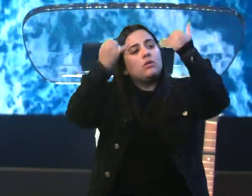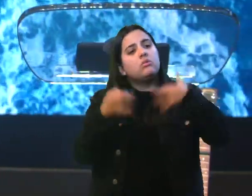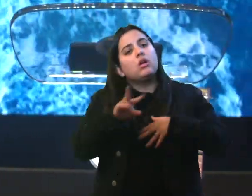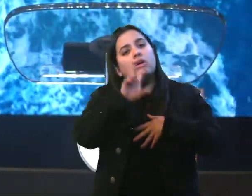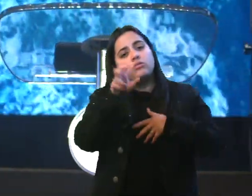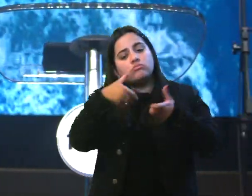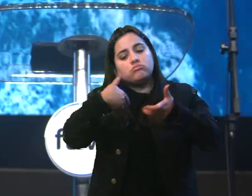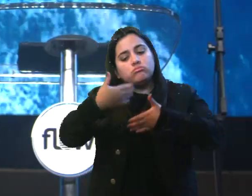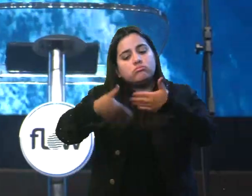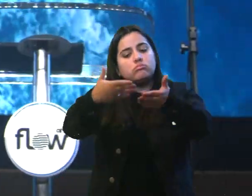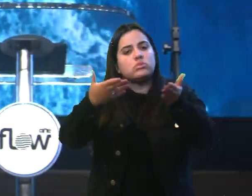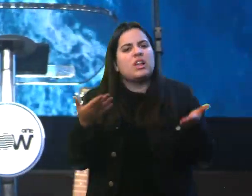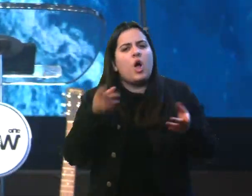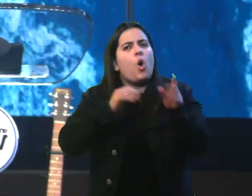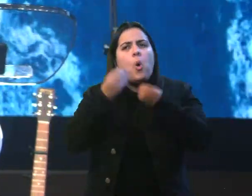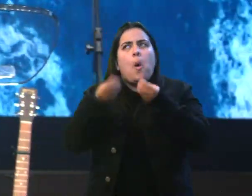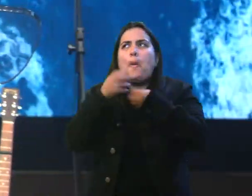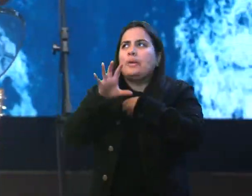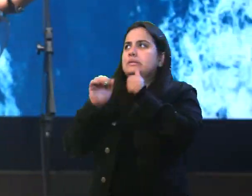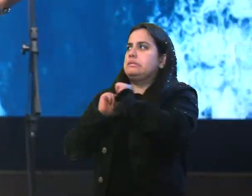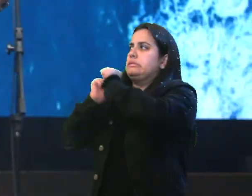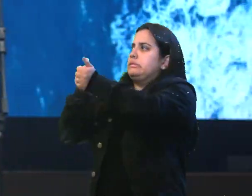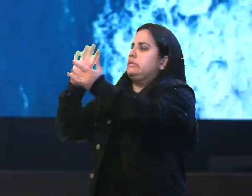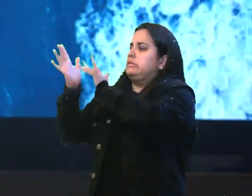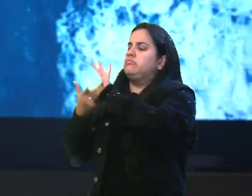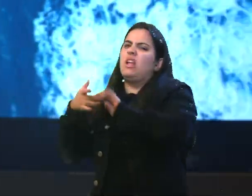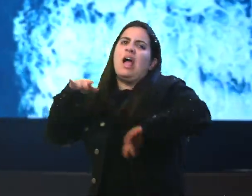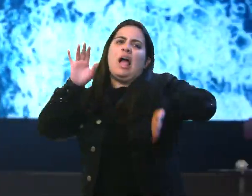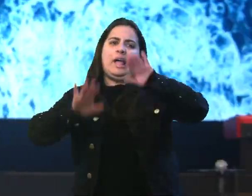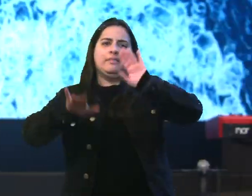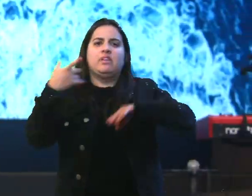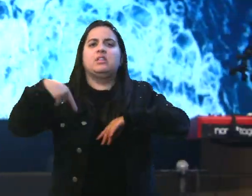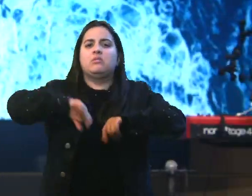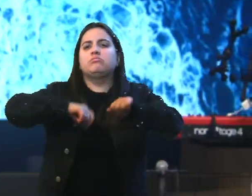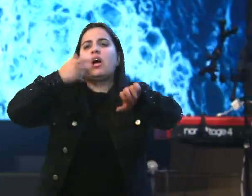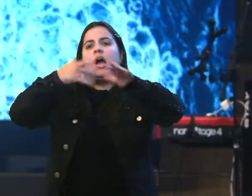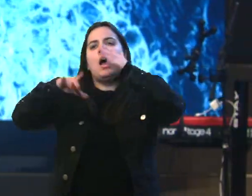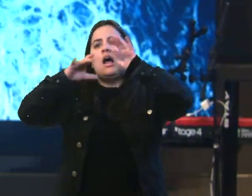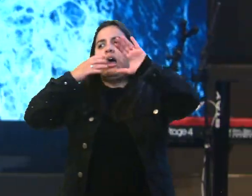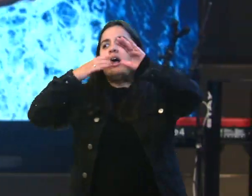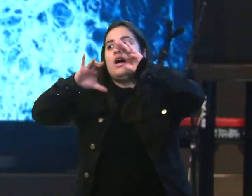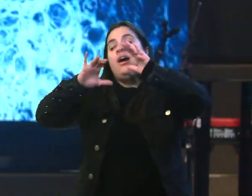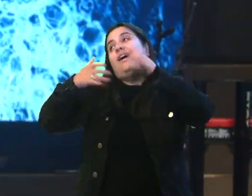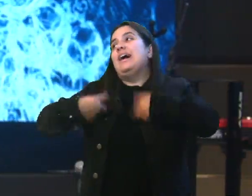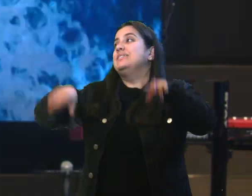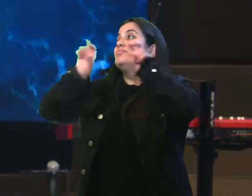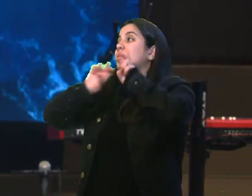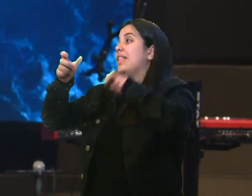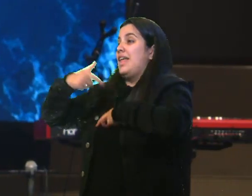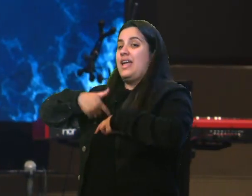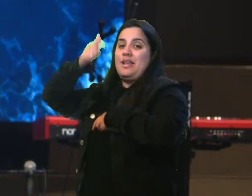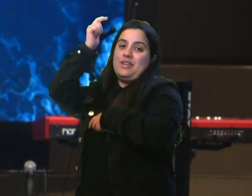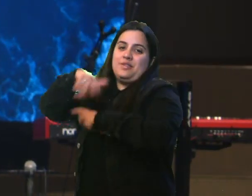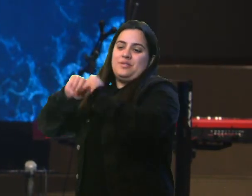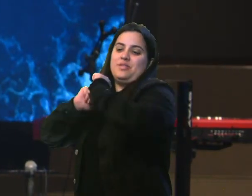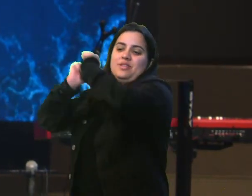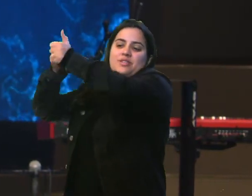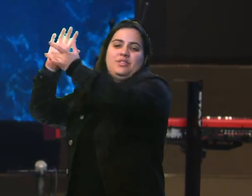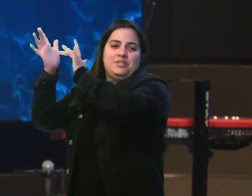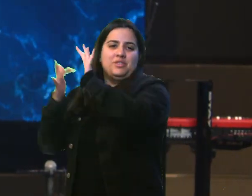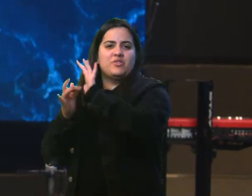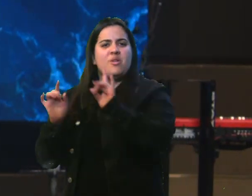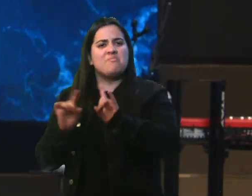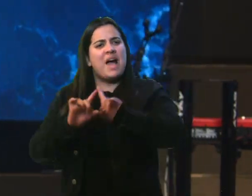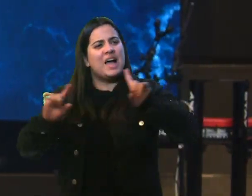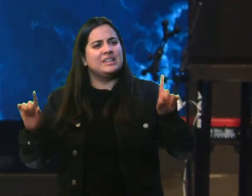de Jesus. Talvez nós erguemos a nossa voz para declarar que nós somos seguidores de Jesus.